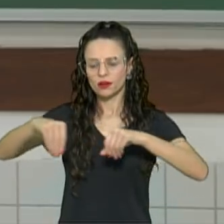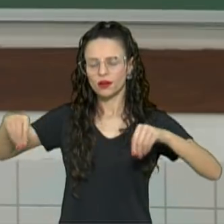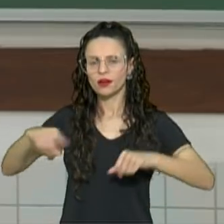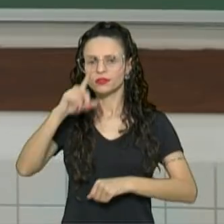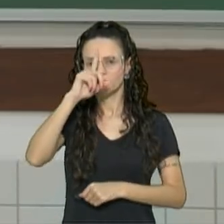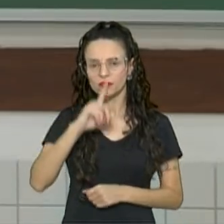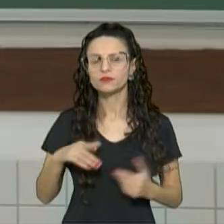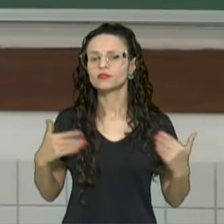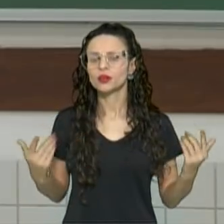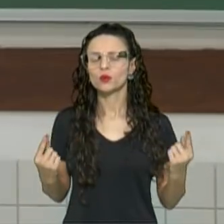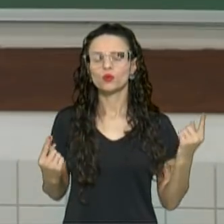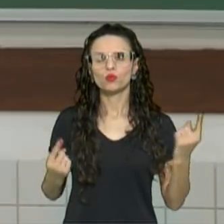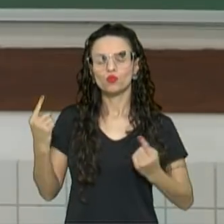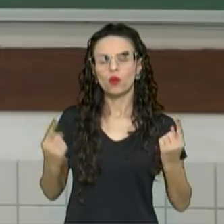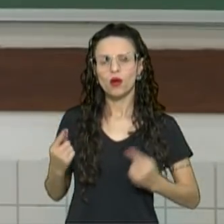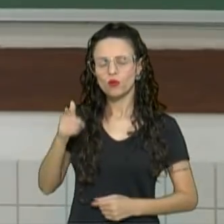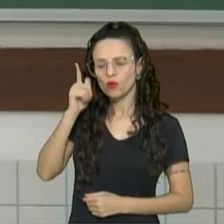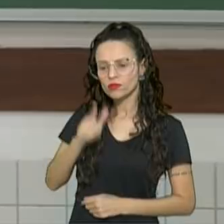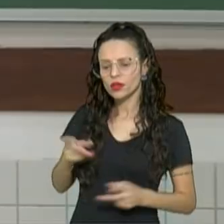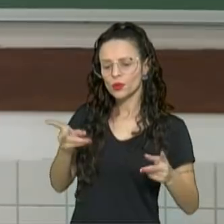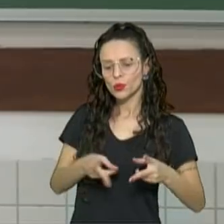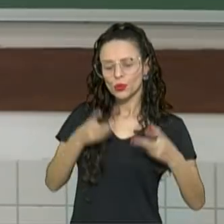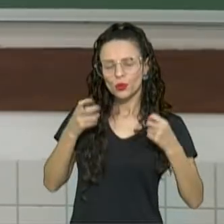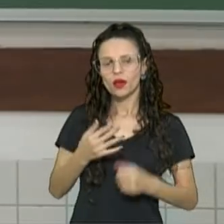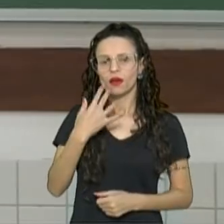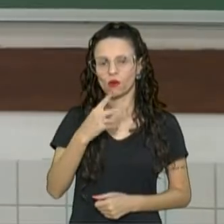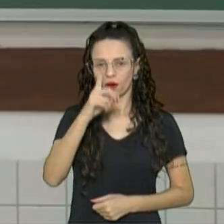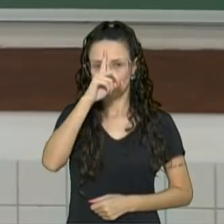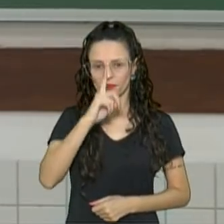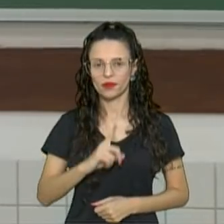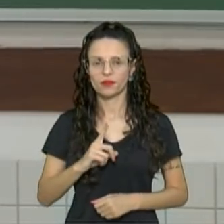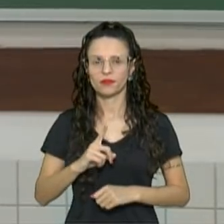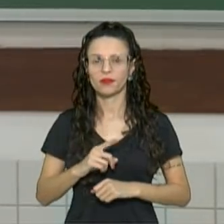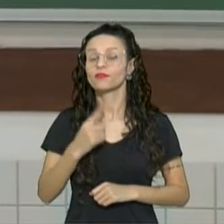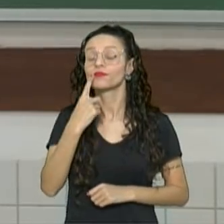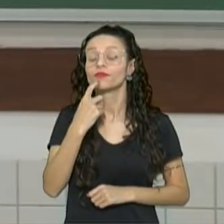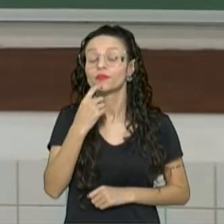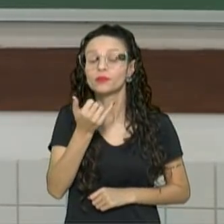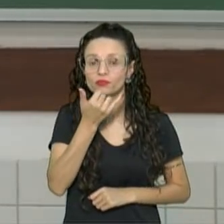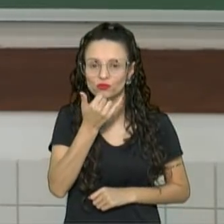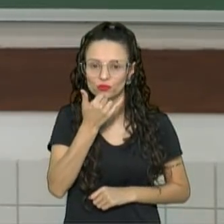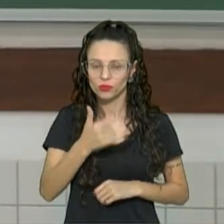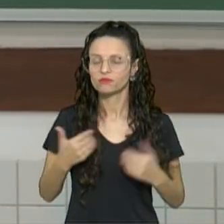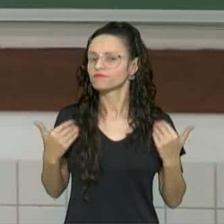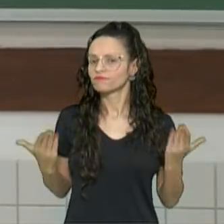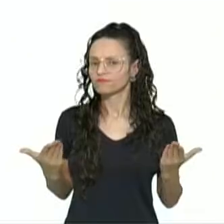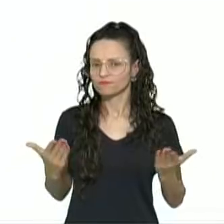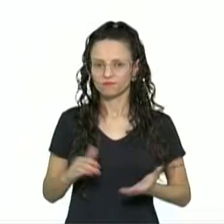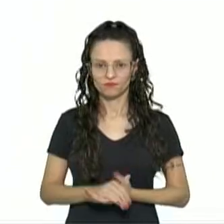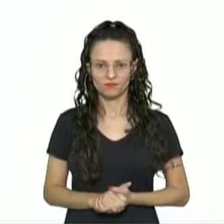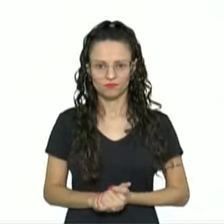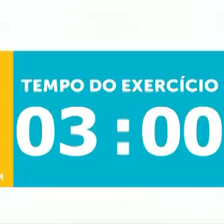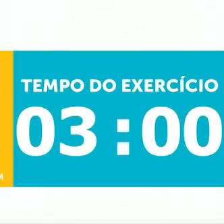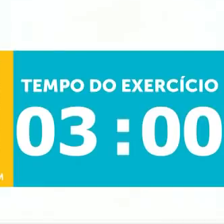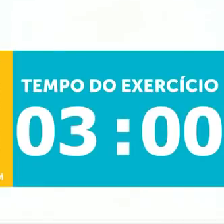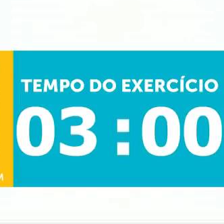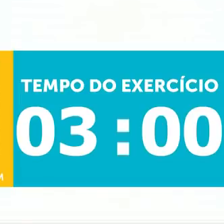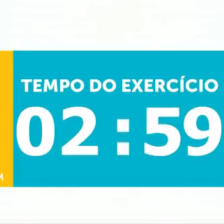Qual desses dois elementos que eles conseguem retirar a cor vermelha? E aí?